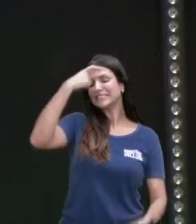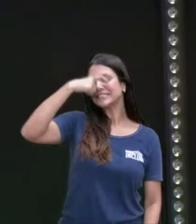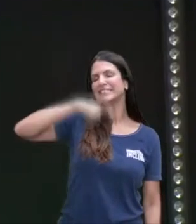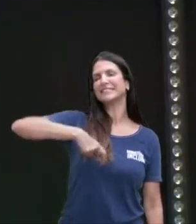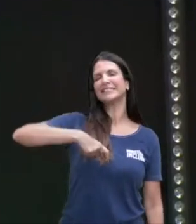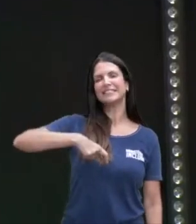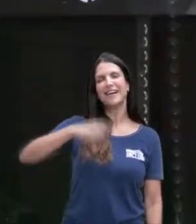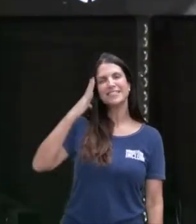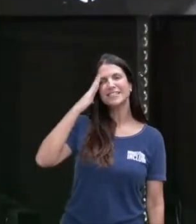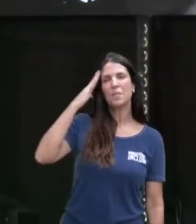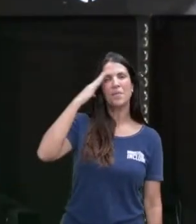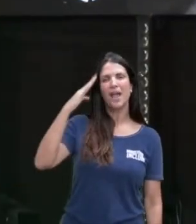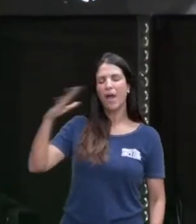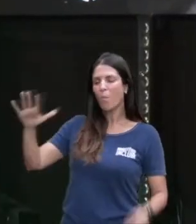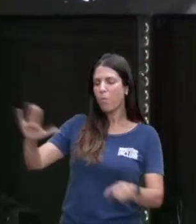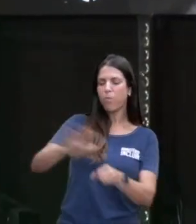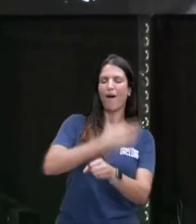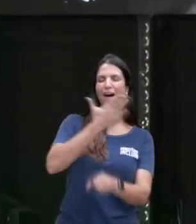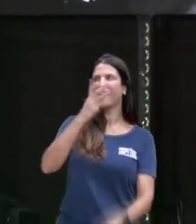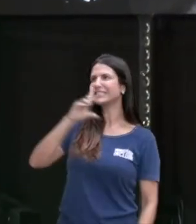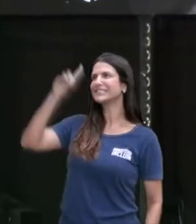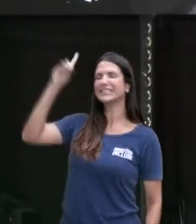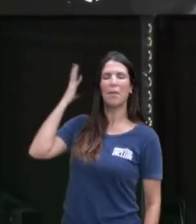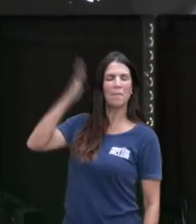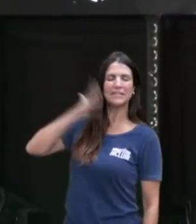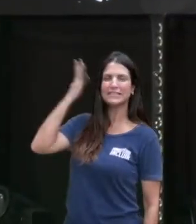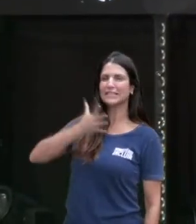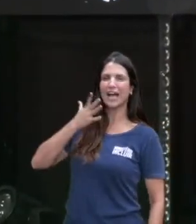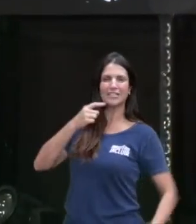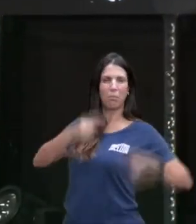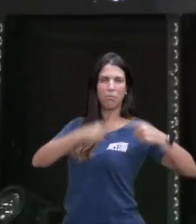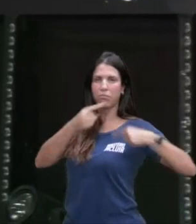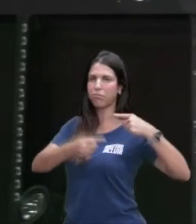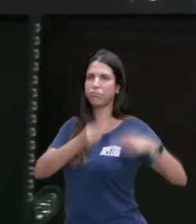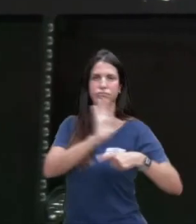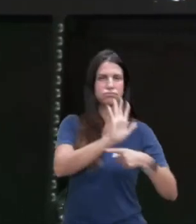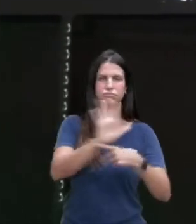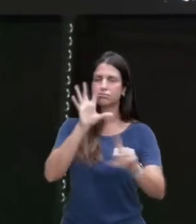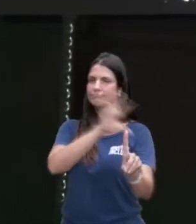cheio de Deus e transmissor de se poder de Deus